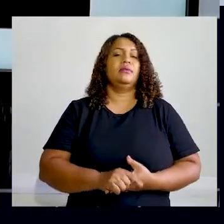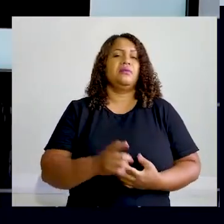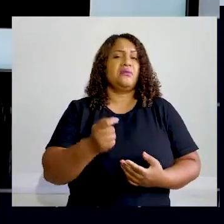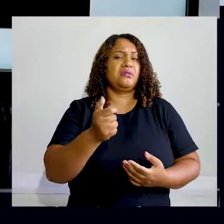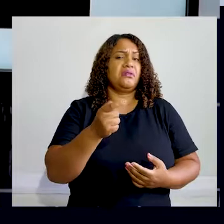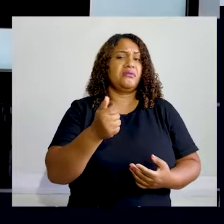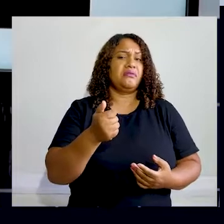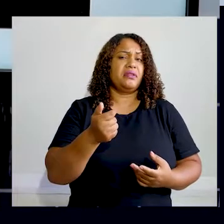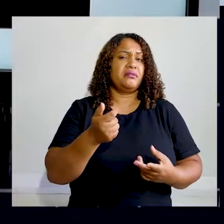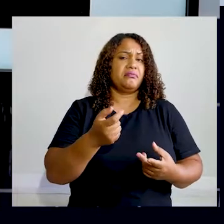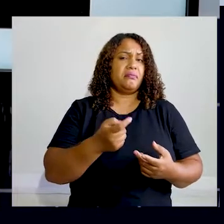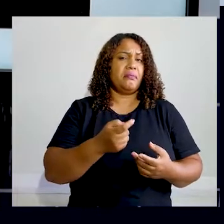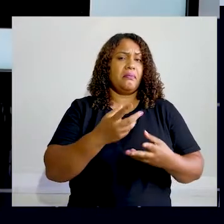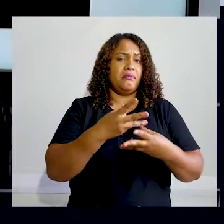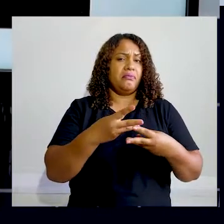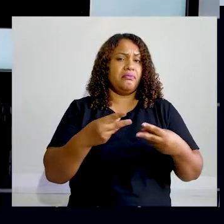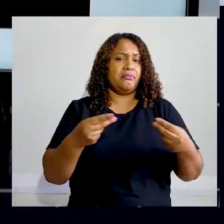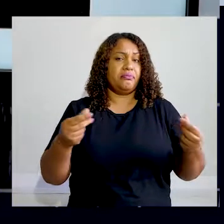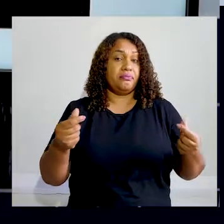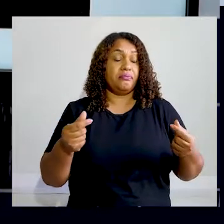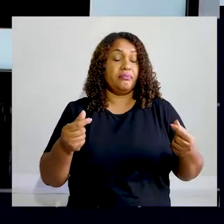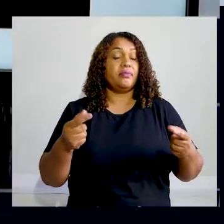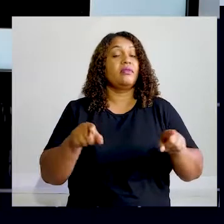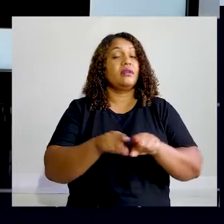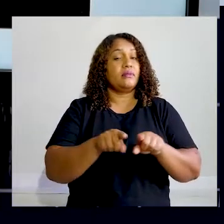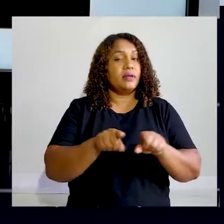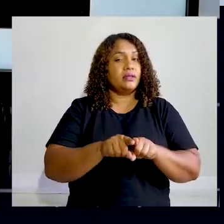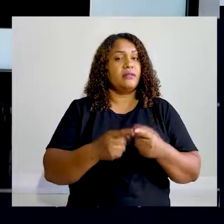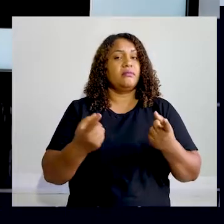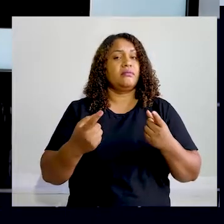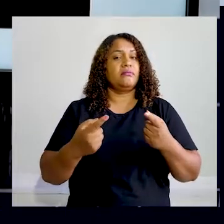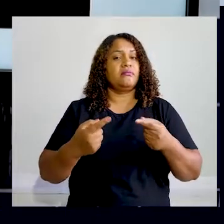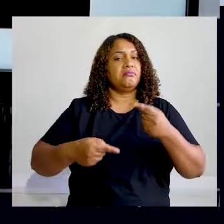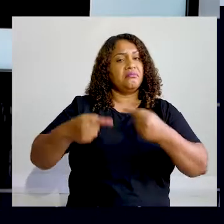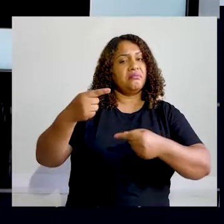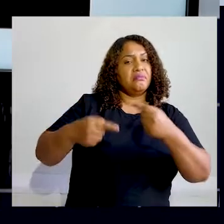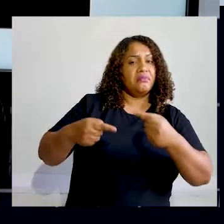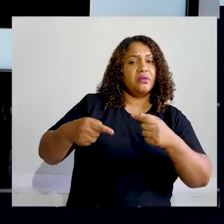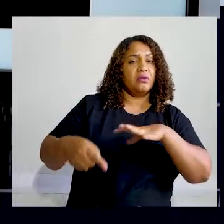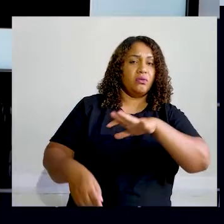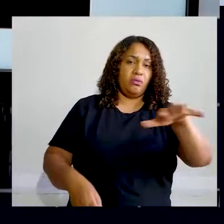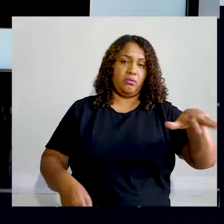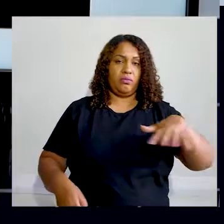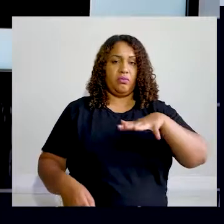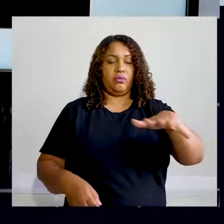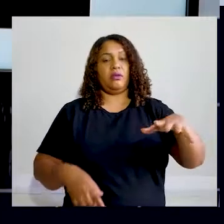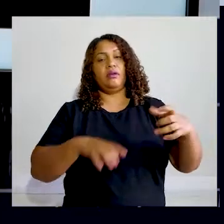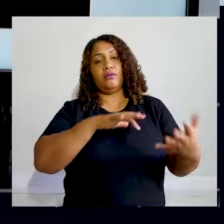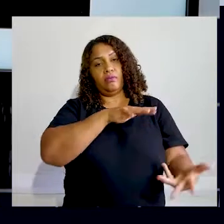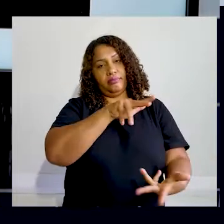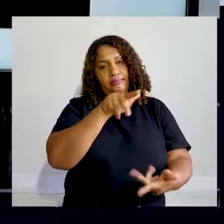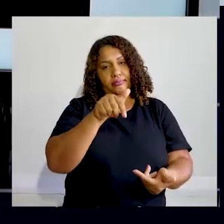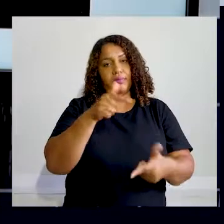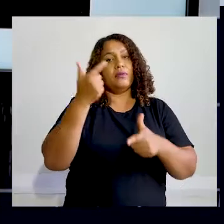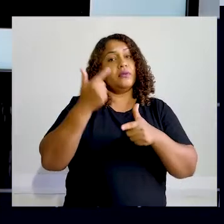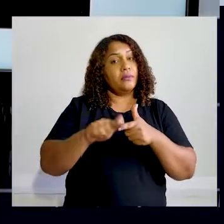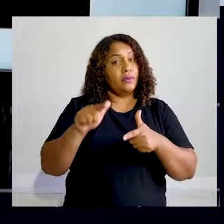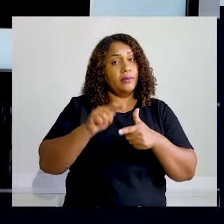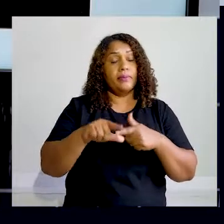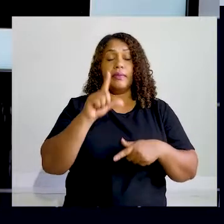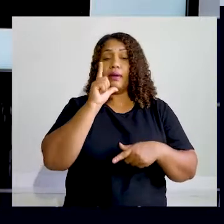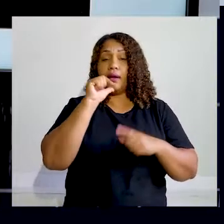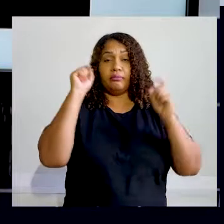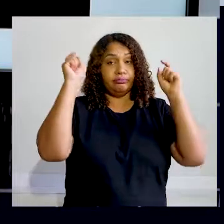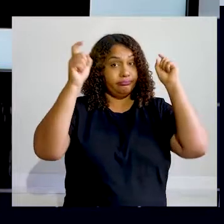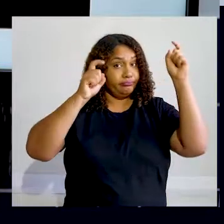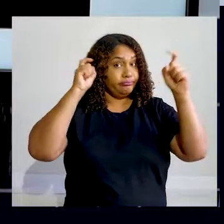ficando cada vez mais escassos e gerando conflitos em diversas regiões do mundo. A questão da água é uma